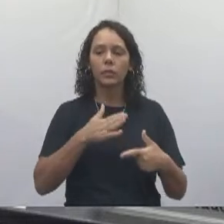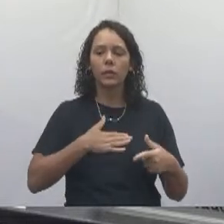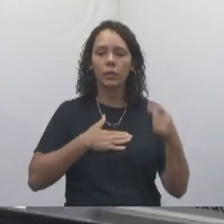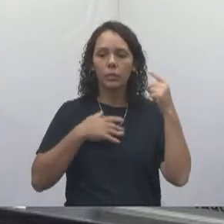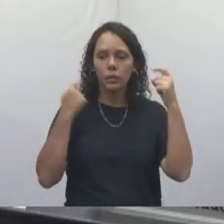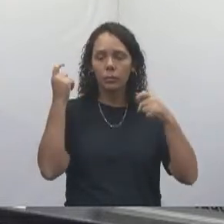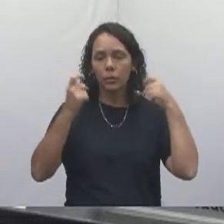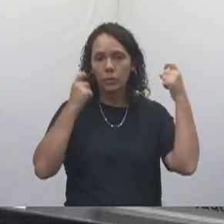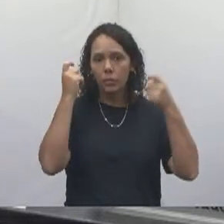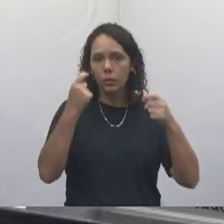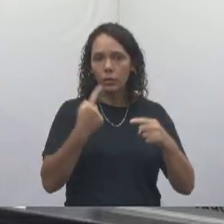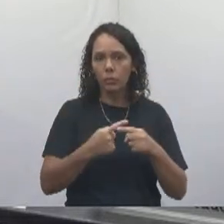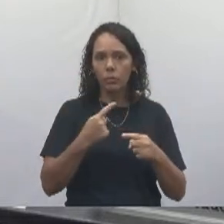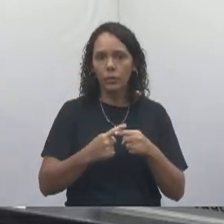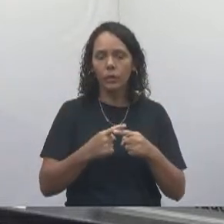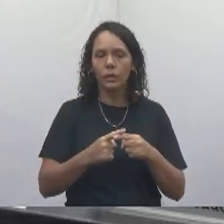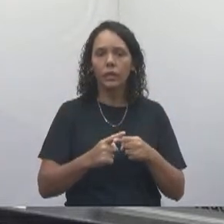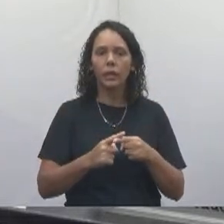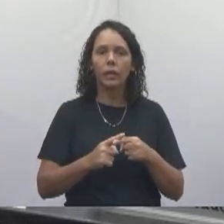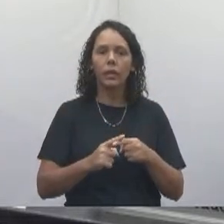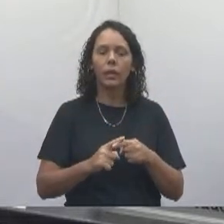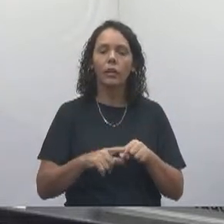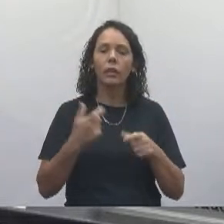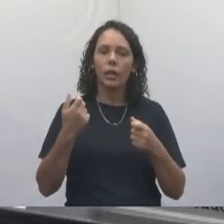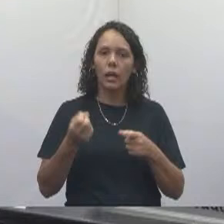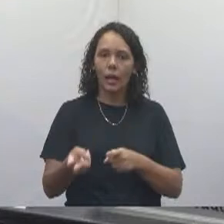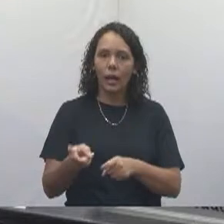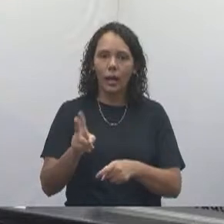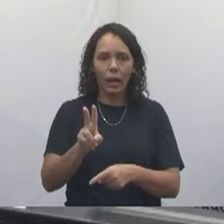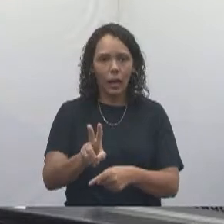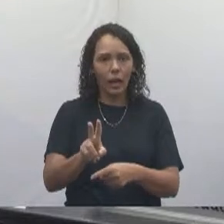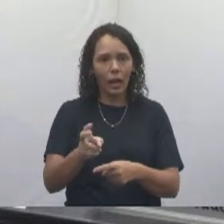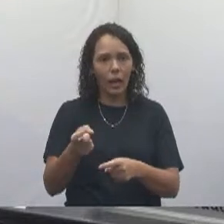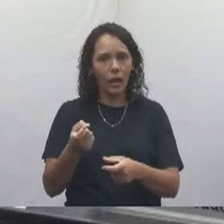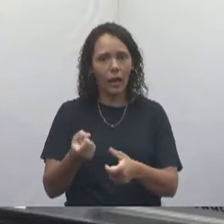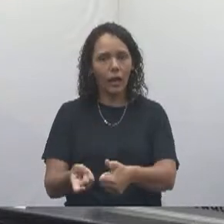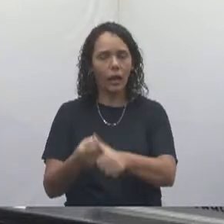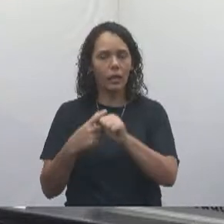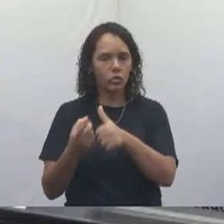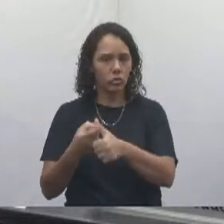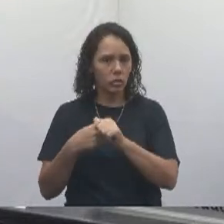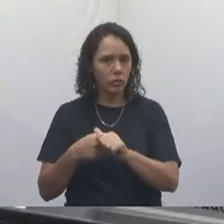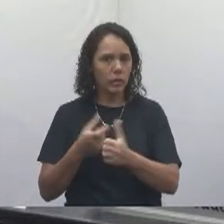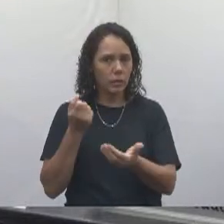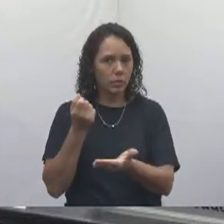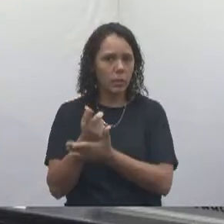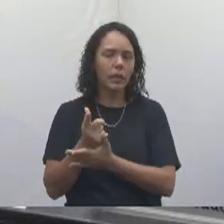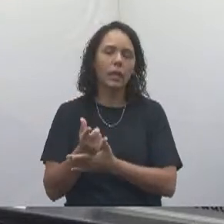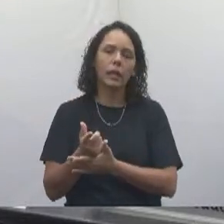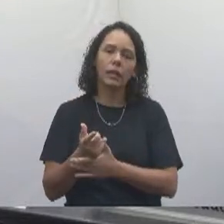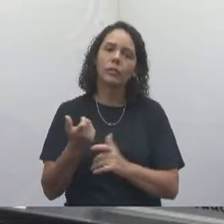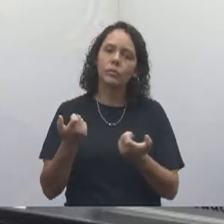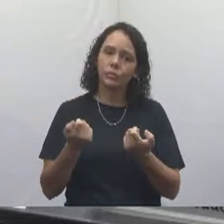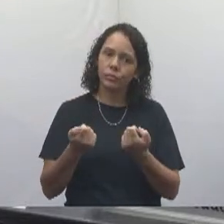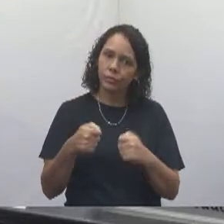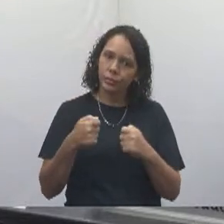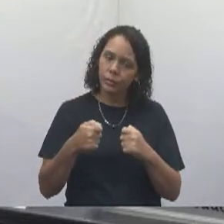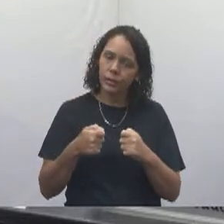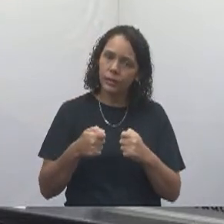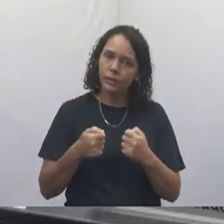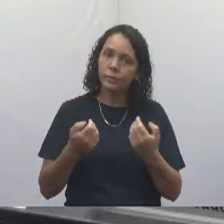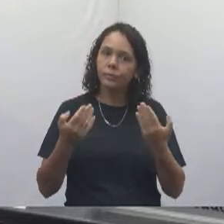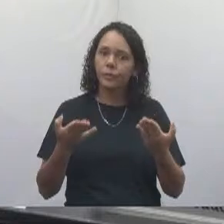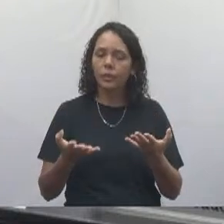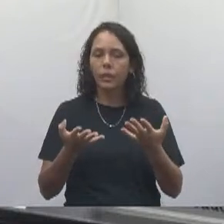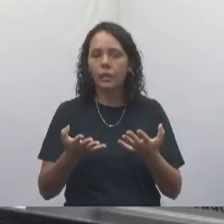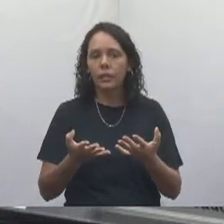contas de 2022 vão chegar, e aí eu vou querer ouvir o discurso de cada um. O discurso de cada um. A vida não